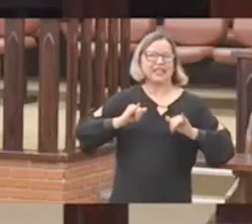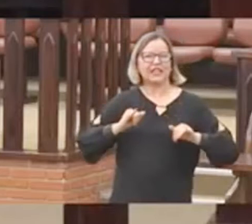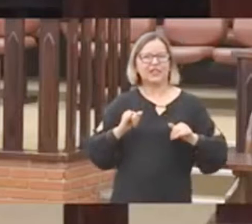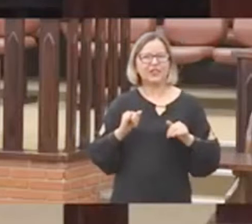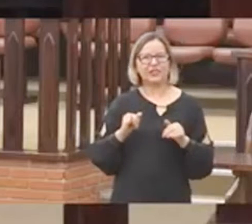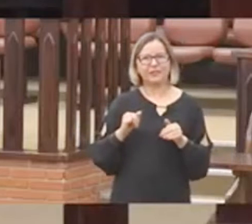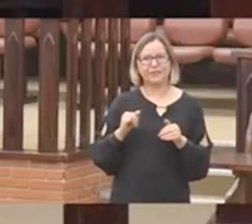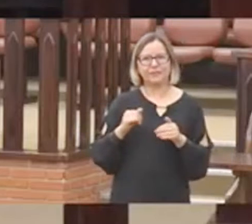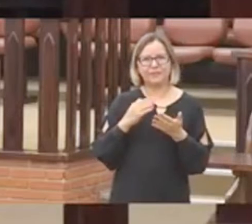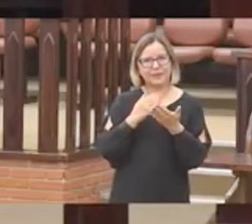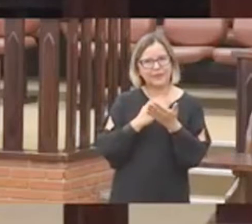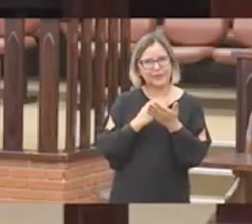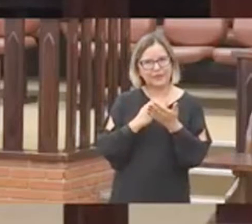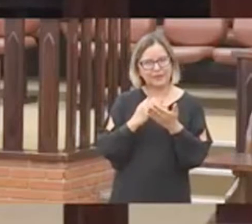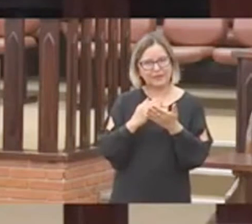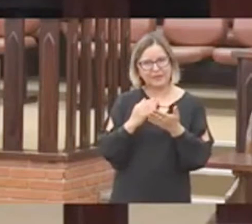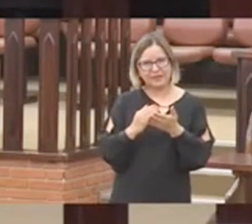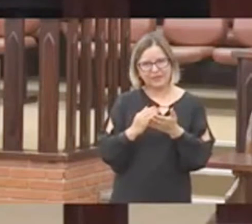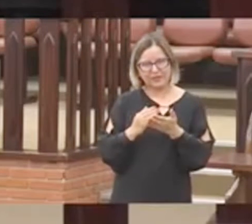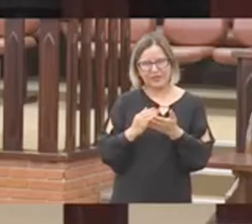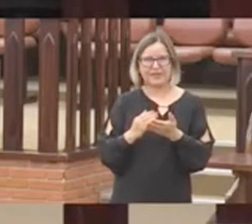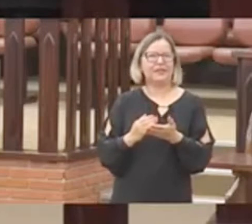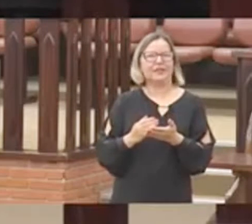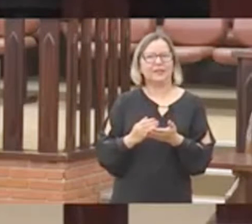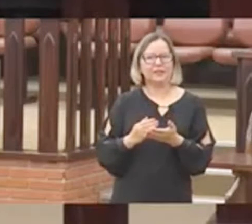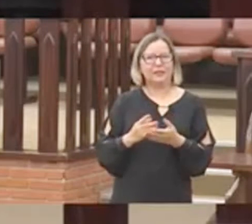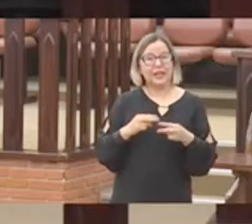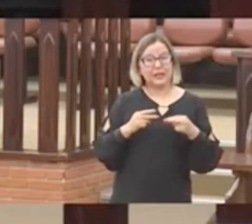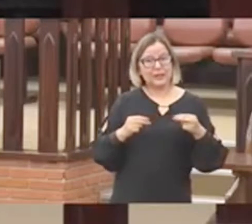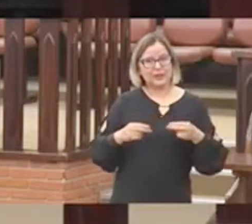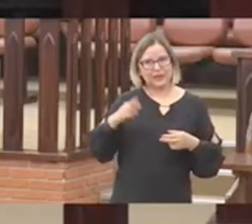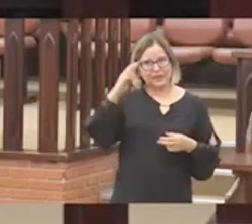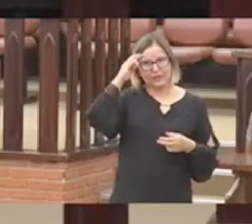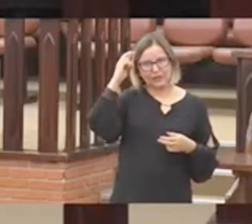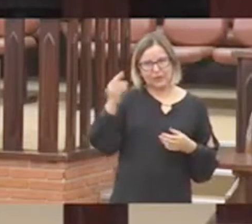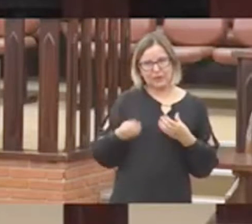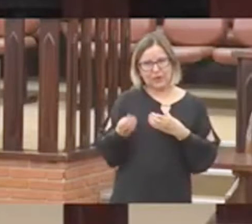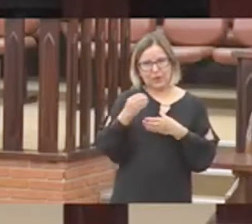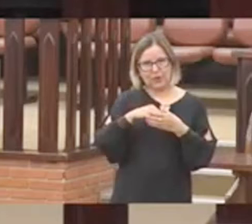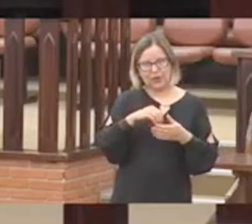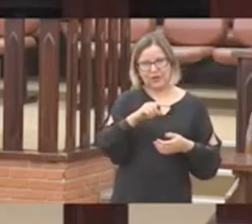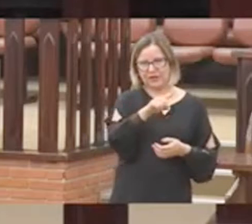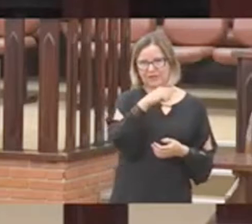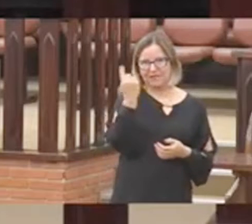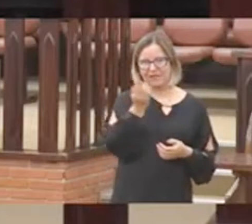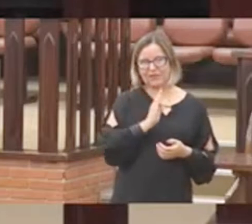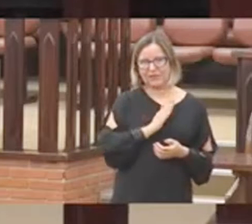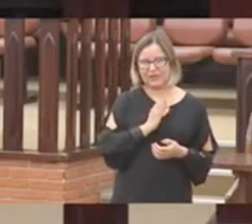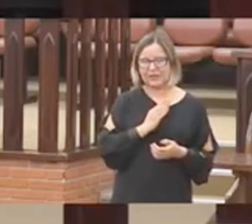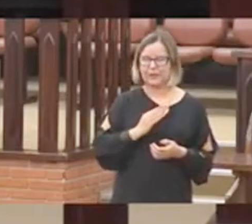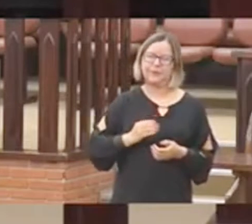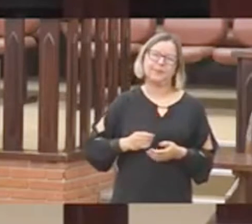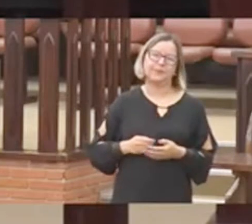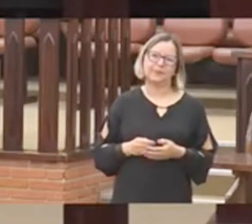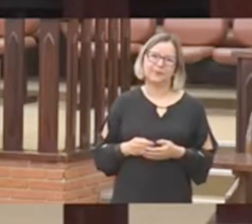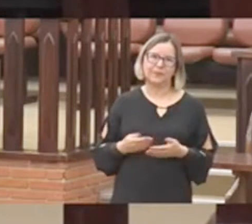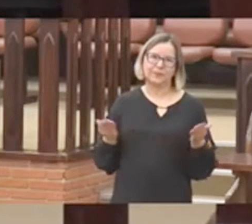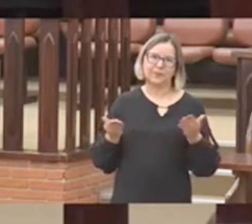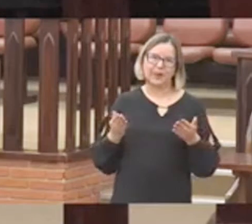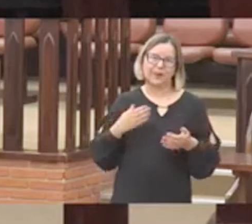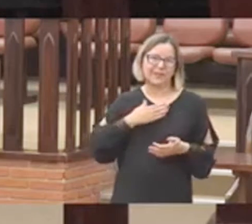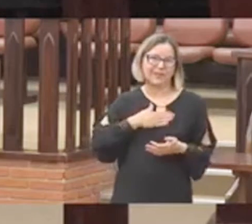compartilhando um pouco daquilo que o Senhor tem colocado nos nossos corações. E eu gostaria de mais uma